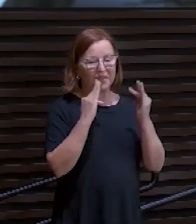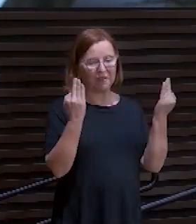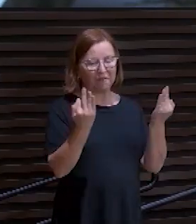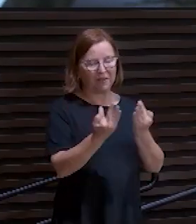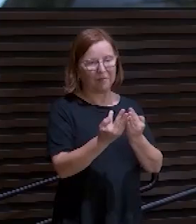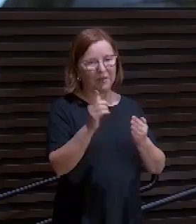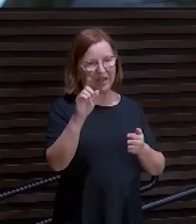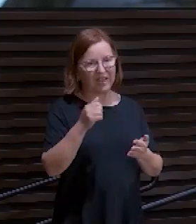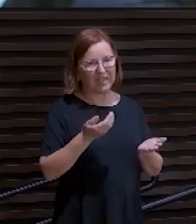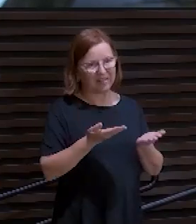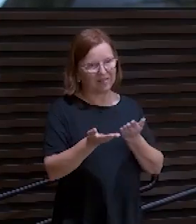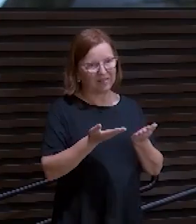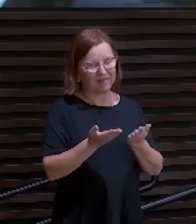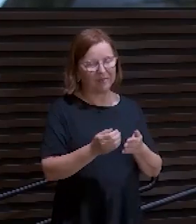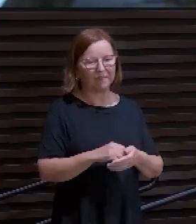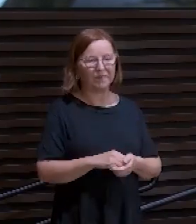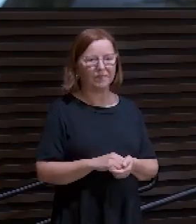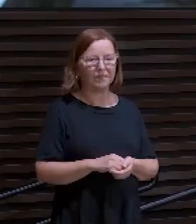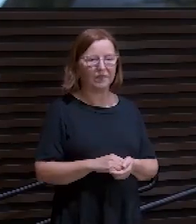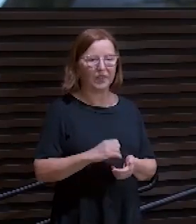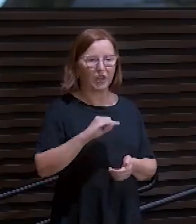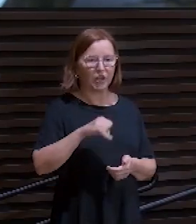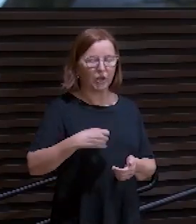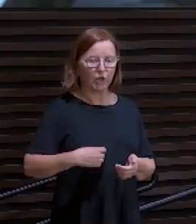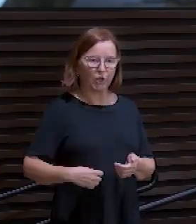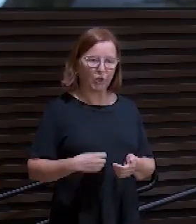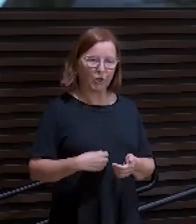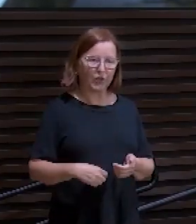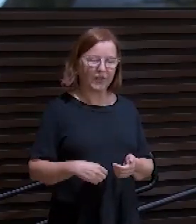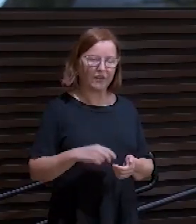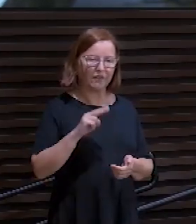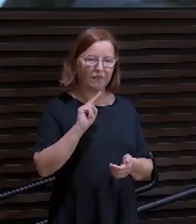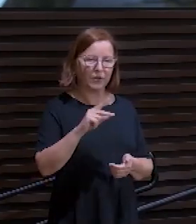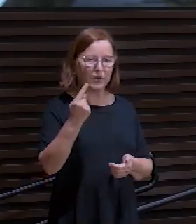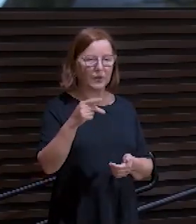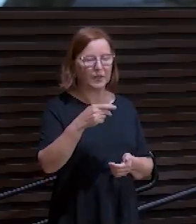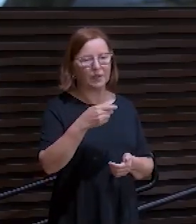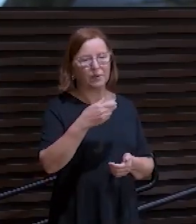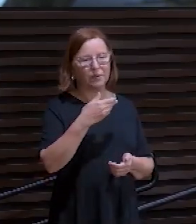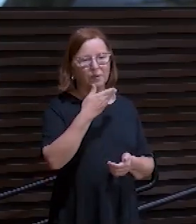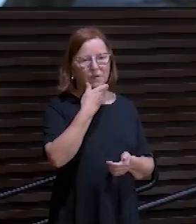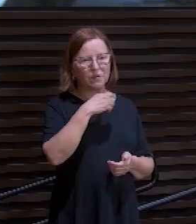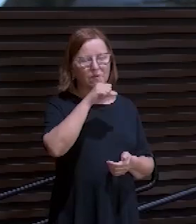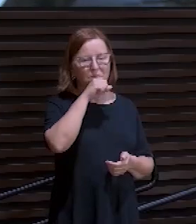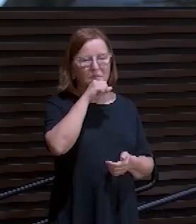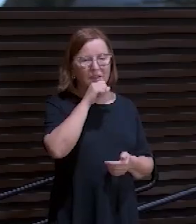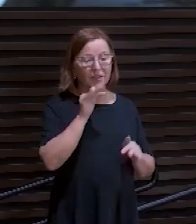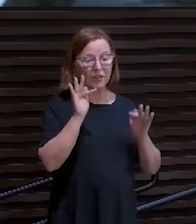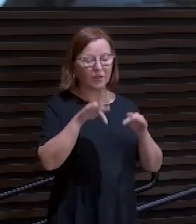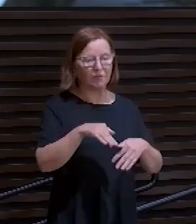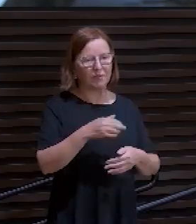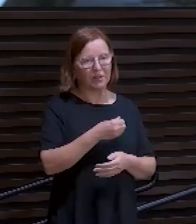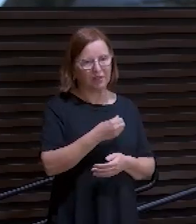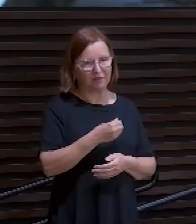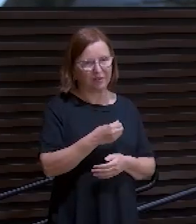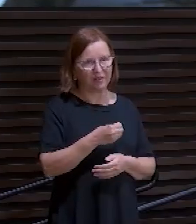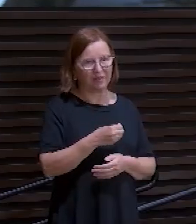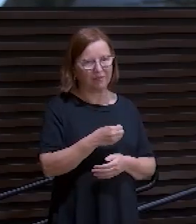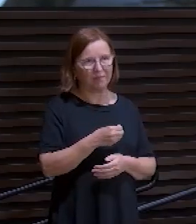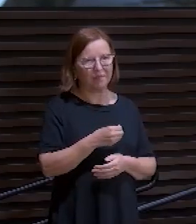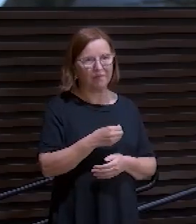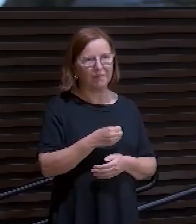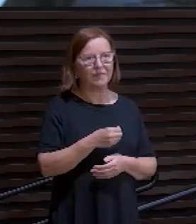José olhou para trás no final da vida e disse: valeu a pena, eu servi os